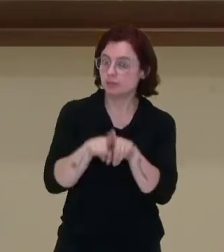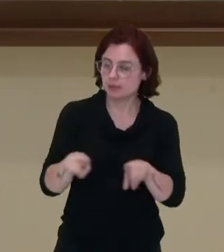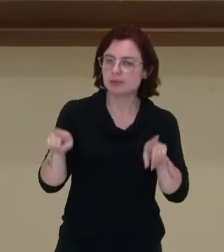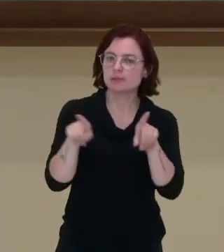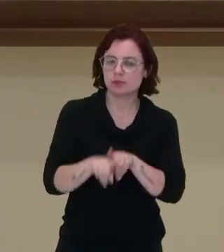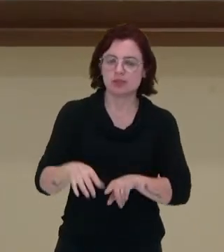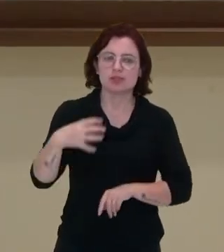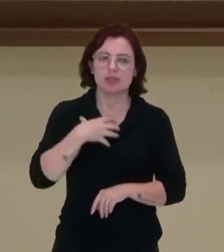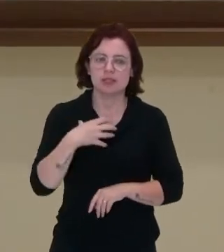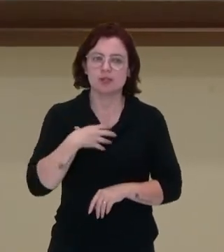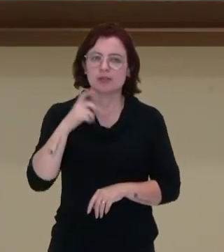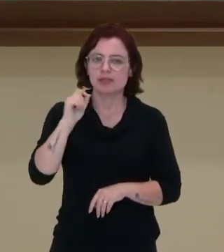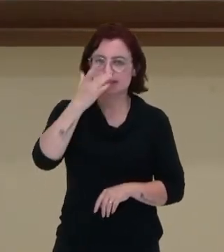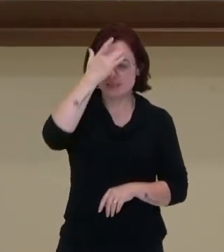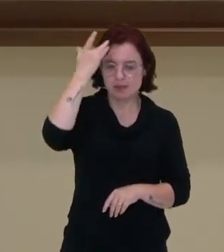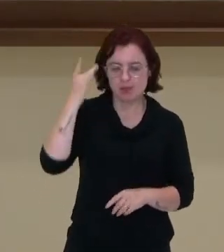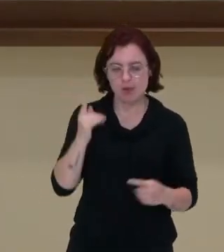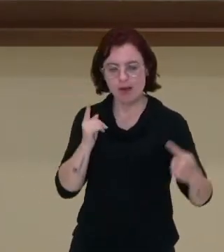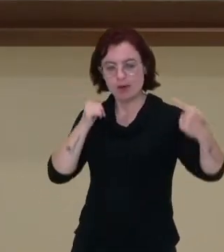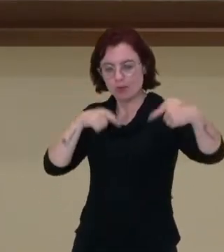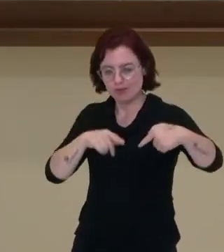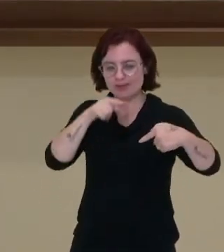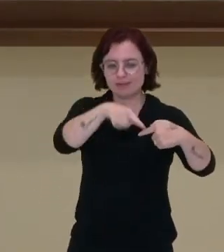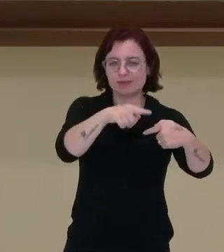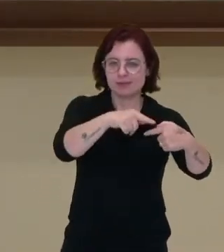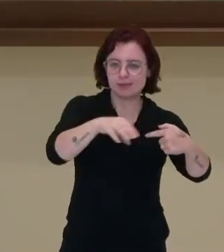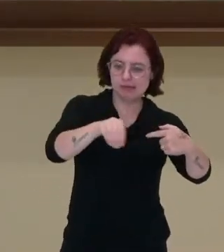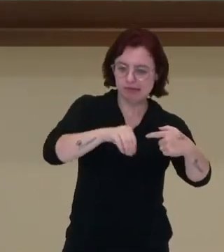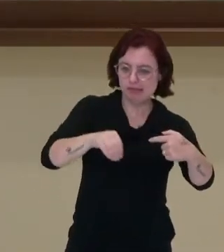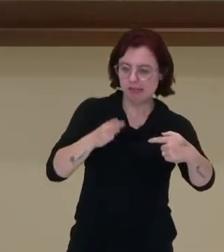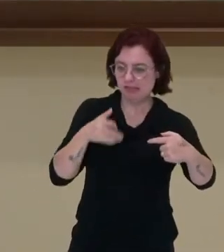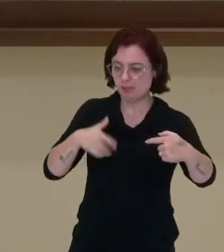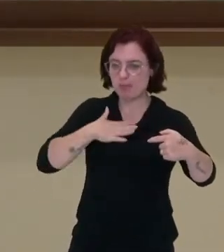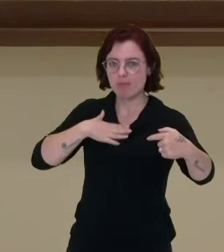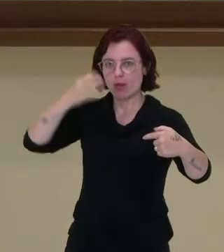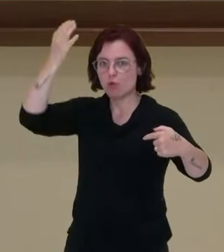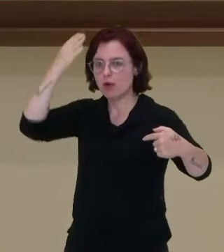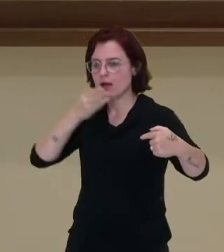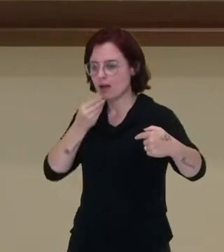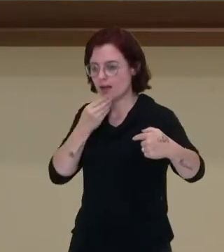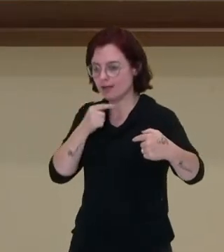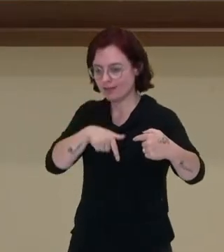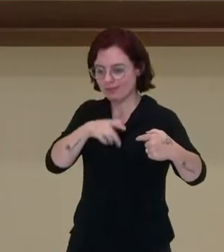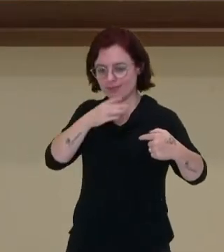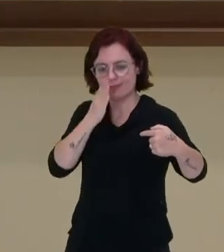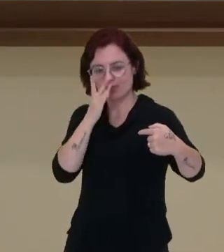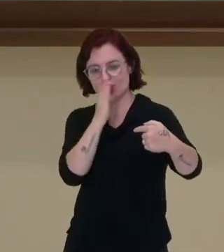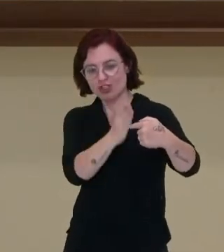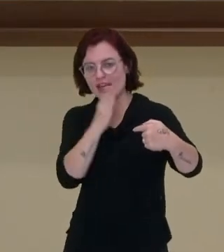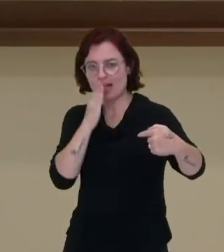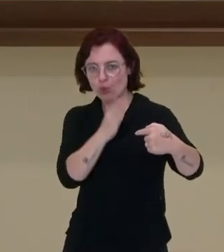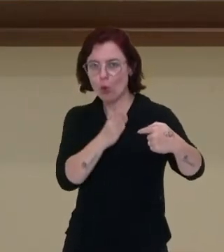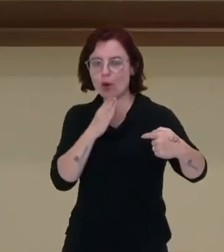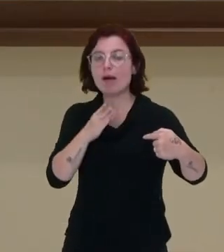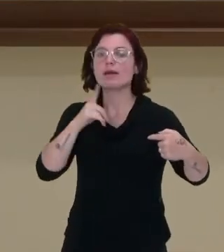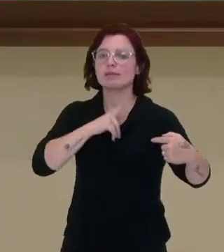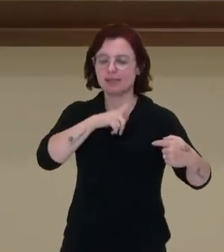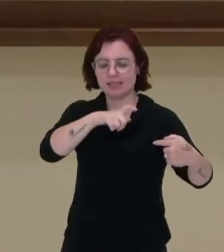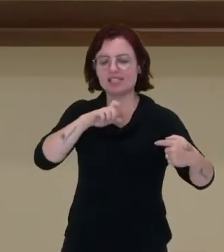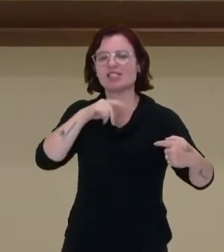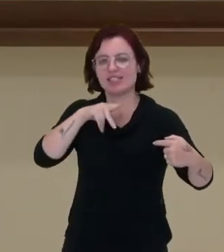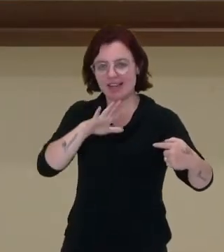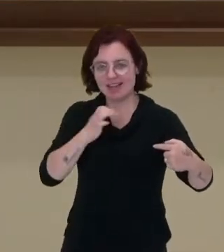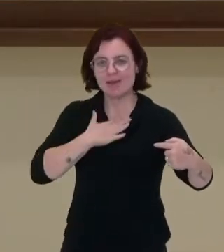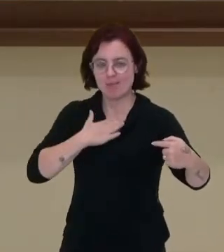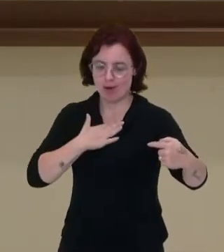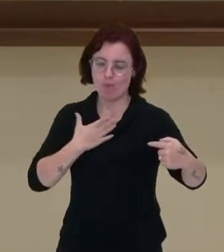se o seu adversário movimentar uma peça e colocar essa peça em linha direta de ataque, ou